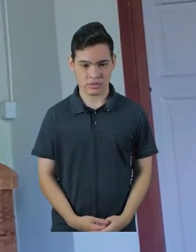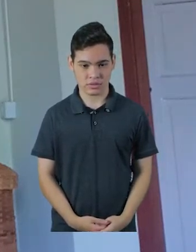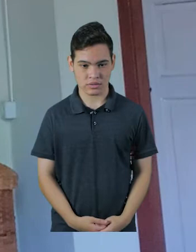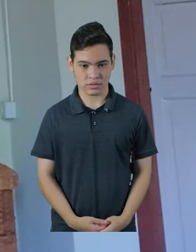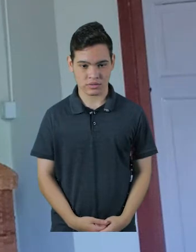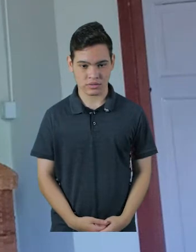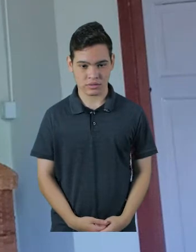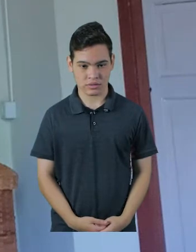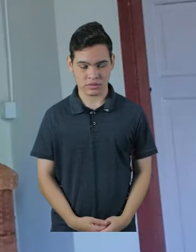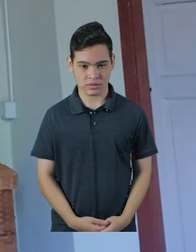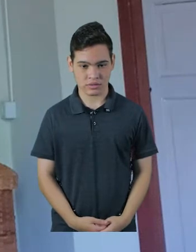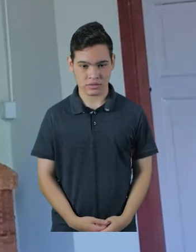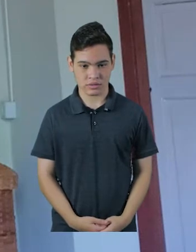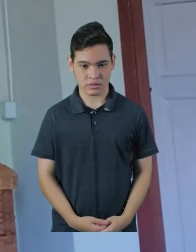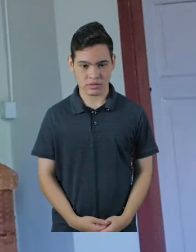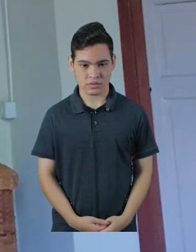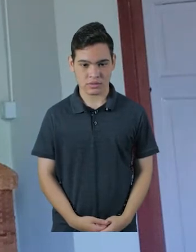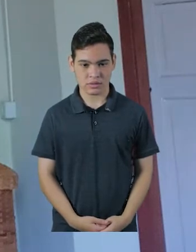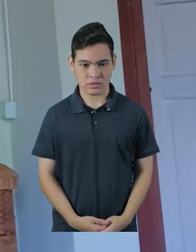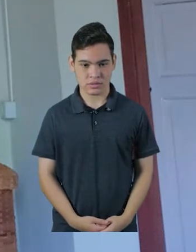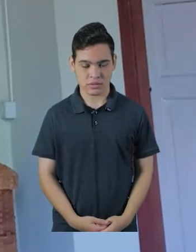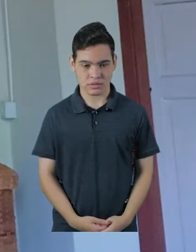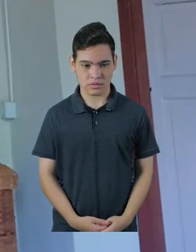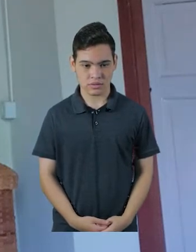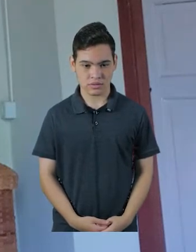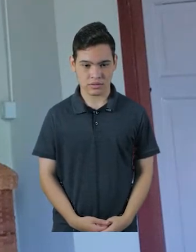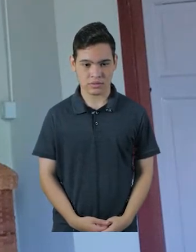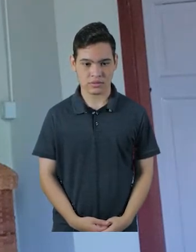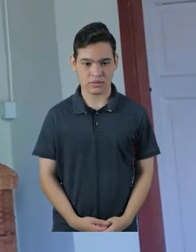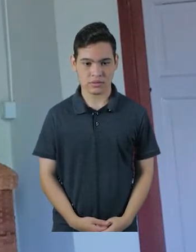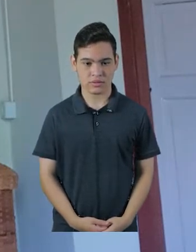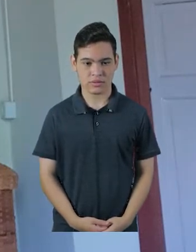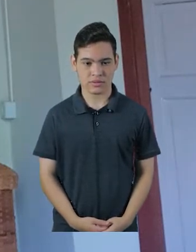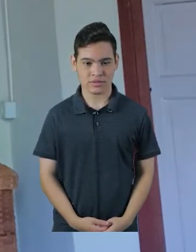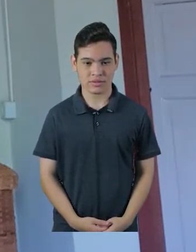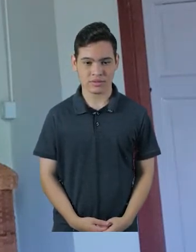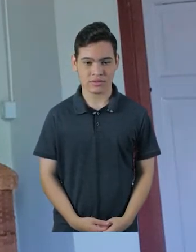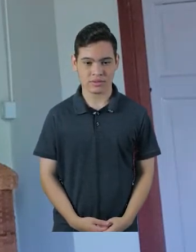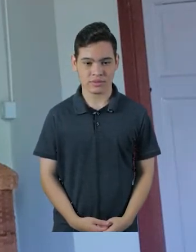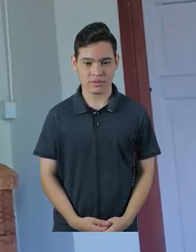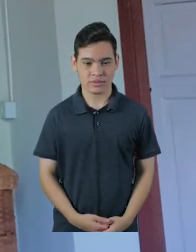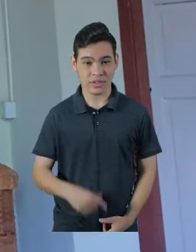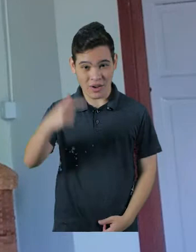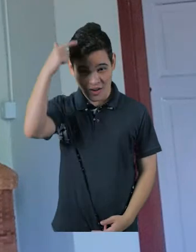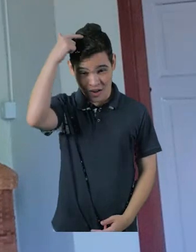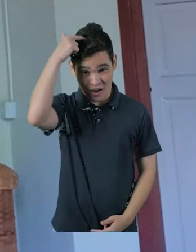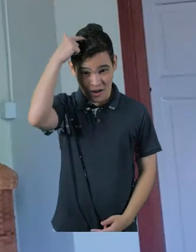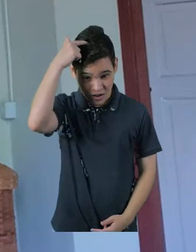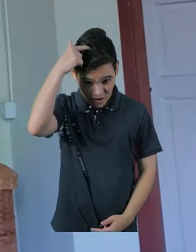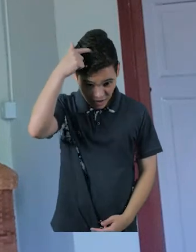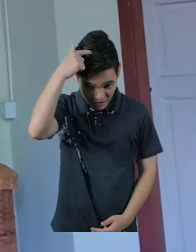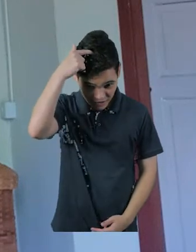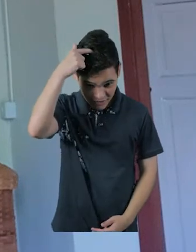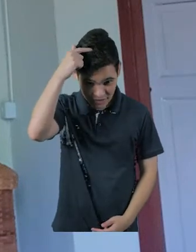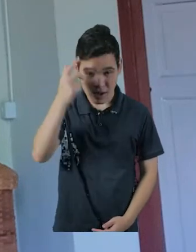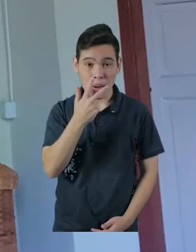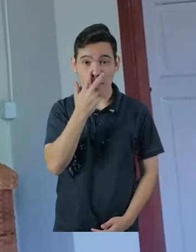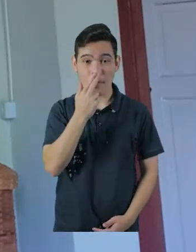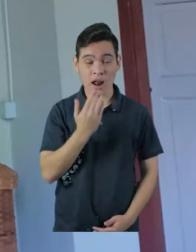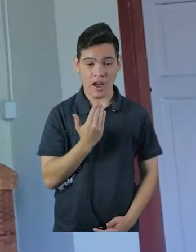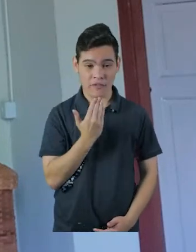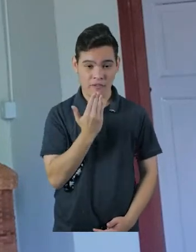Então o topo da cabeça vai buscar criar um arco para